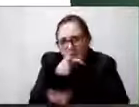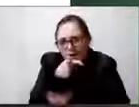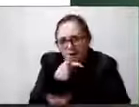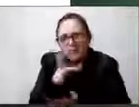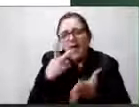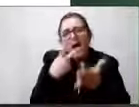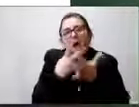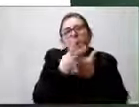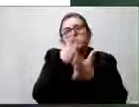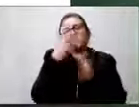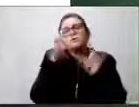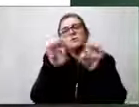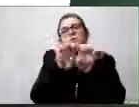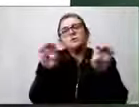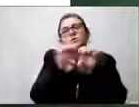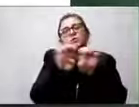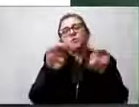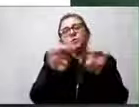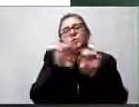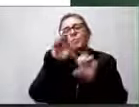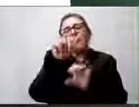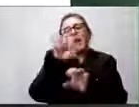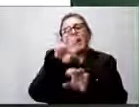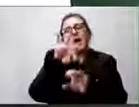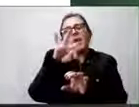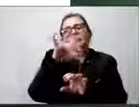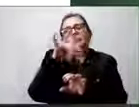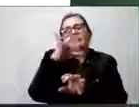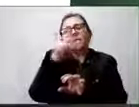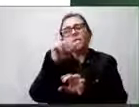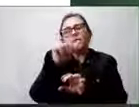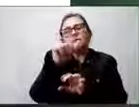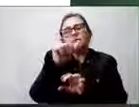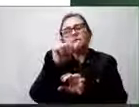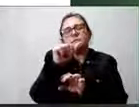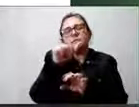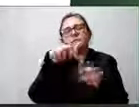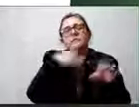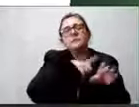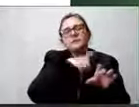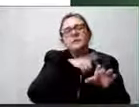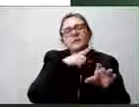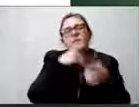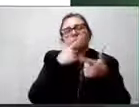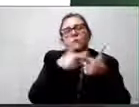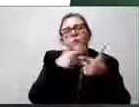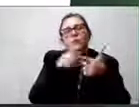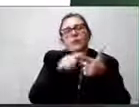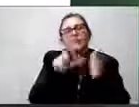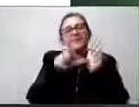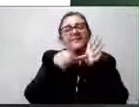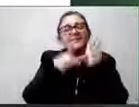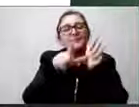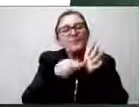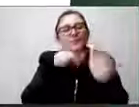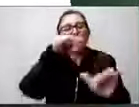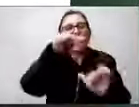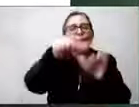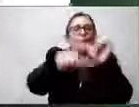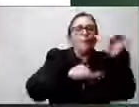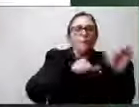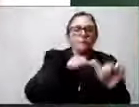na estrutura da articulação temporomandibular, e isso tem como consequência uma alteração na